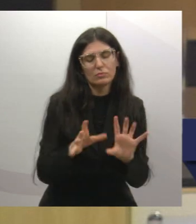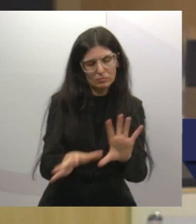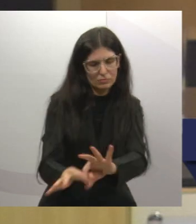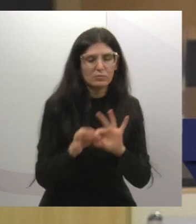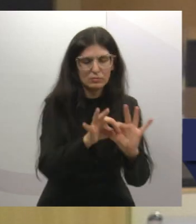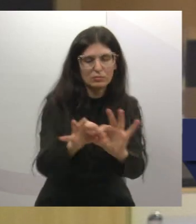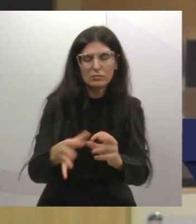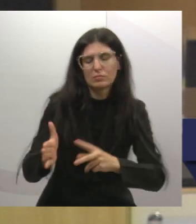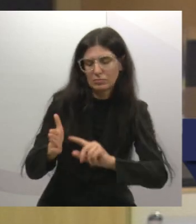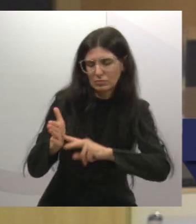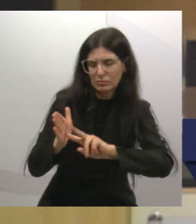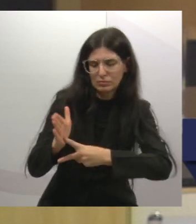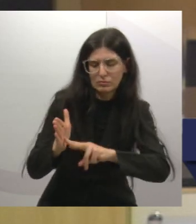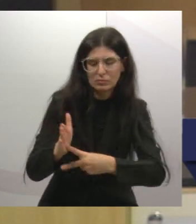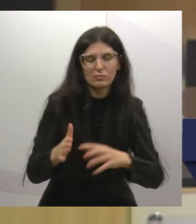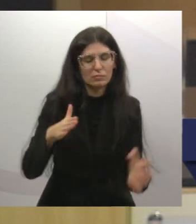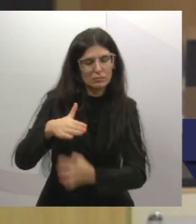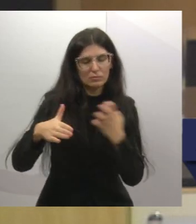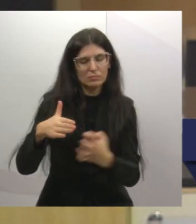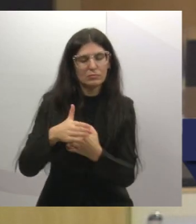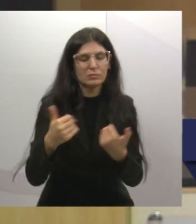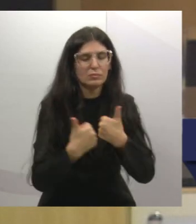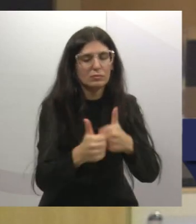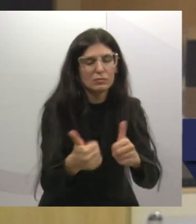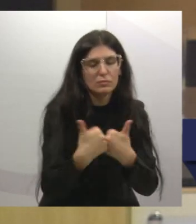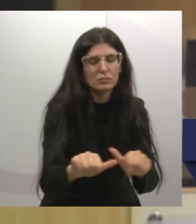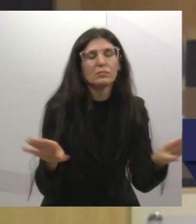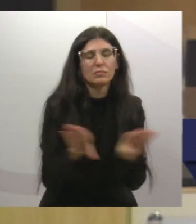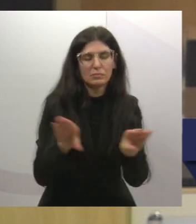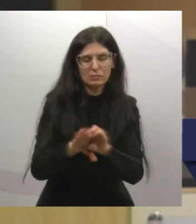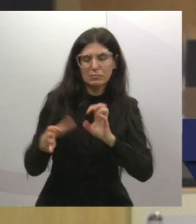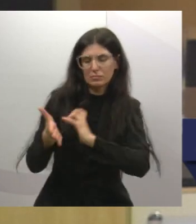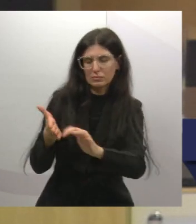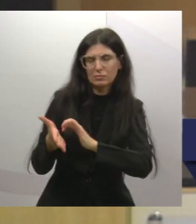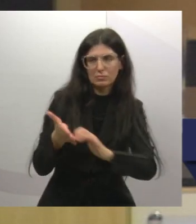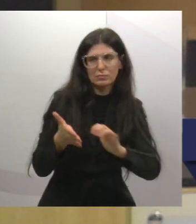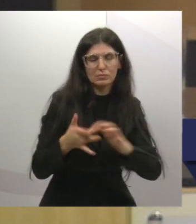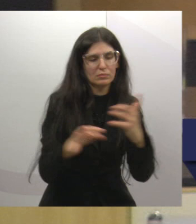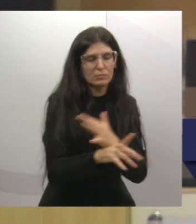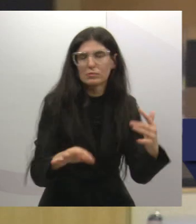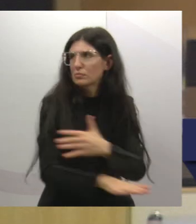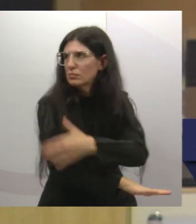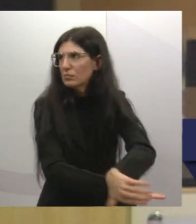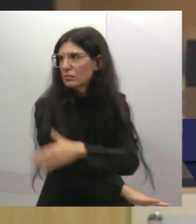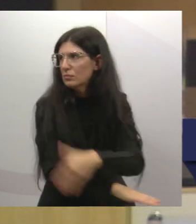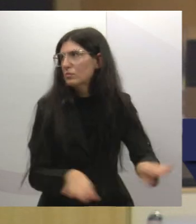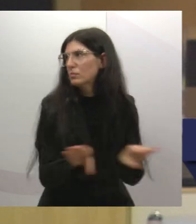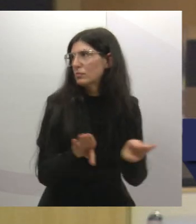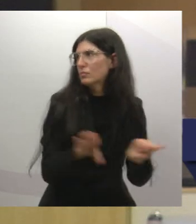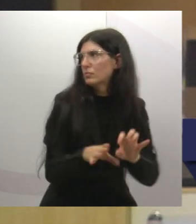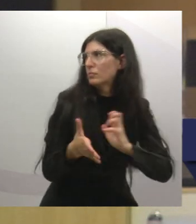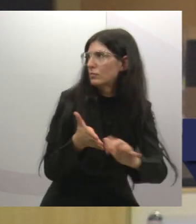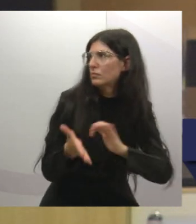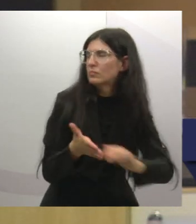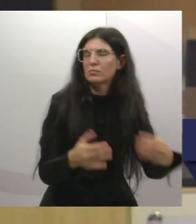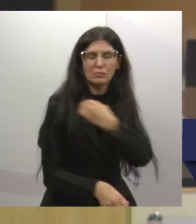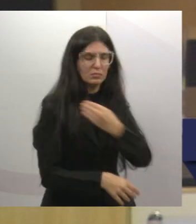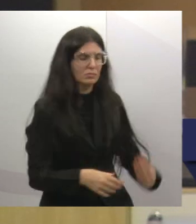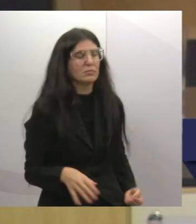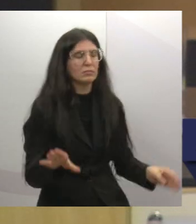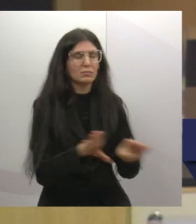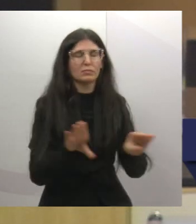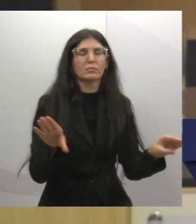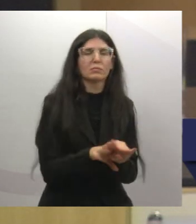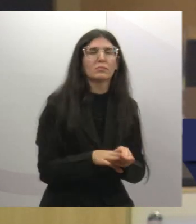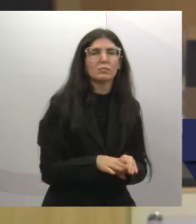a JTU, com o secretário de Mobilidade Urbana, o secretário de Finanças e o secretário de Governo. Então, eu tenho